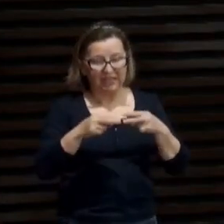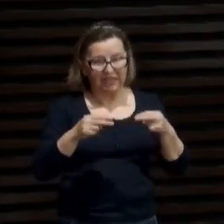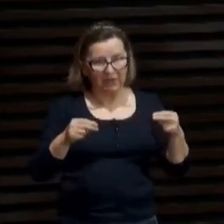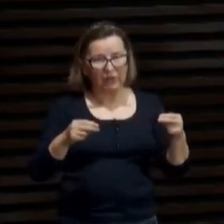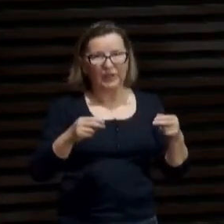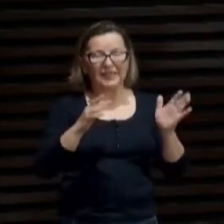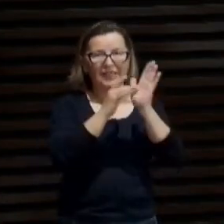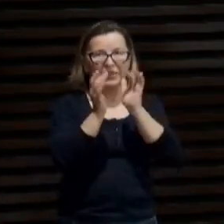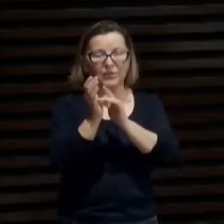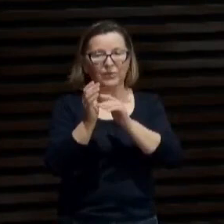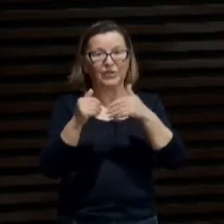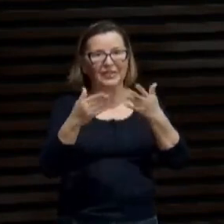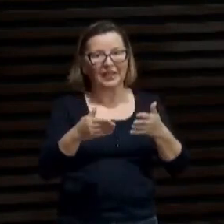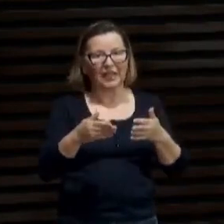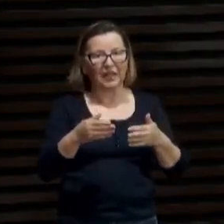resgatou?